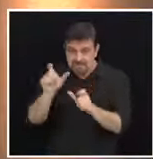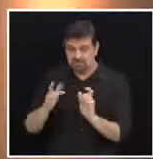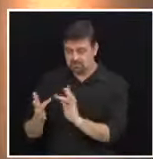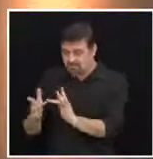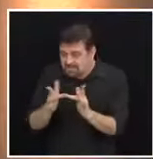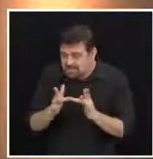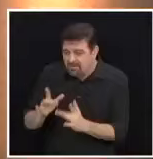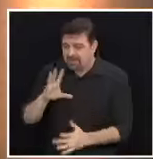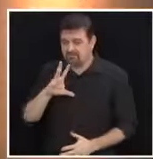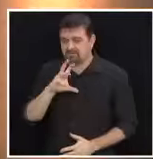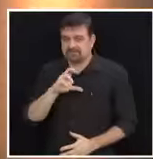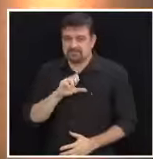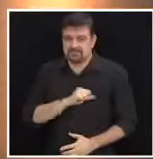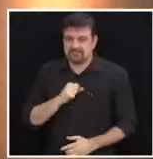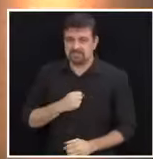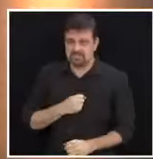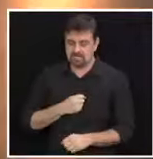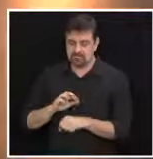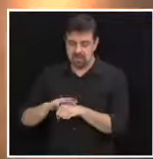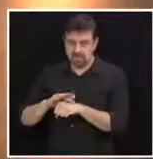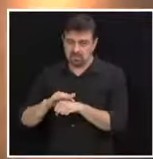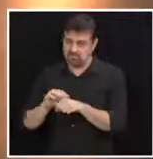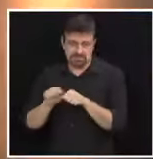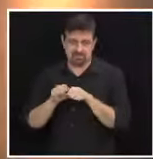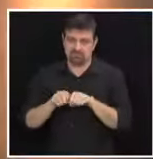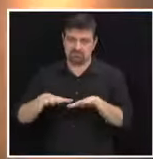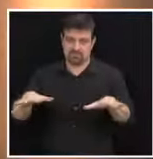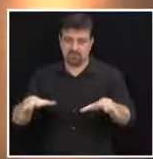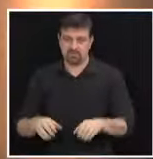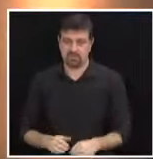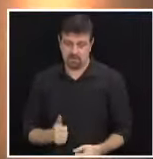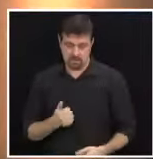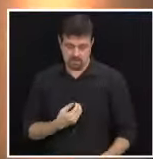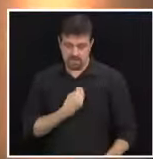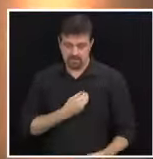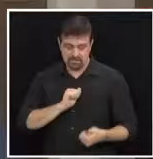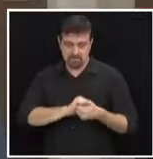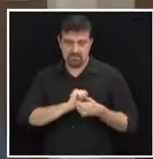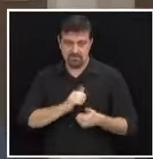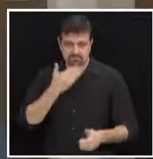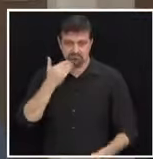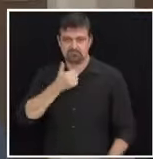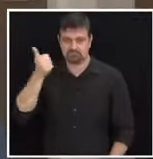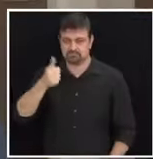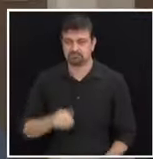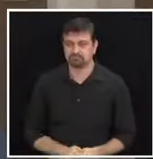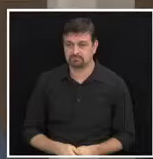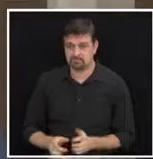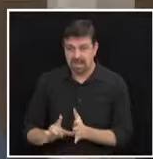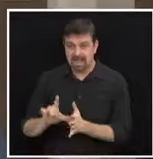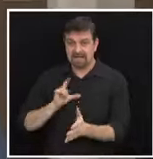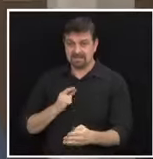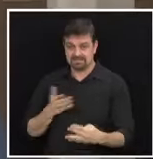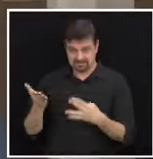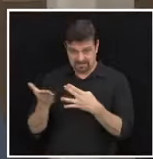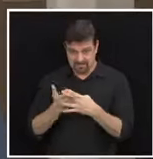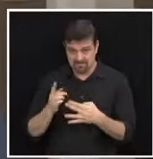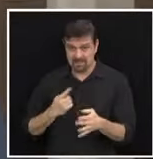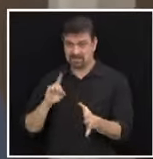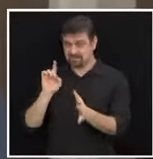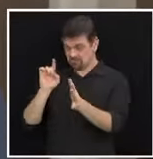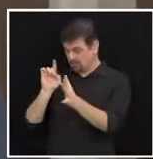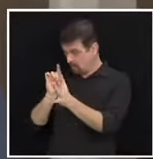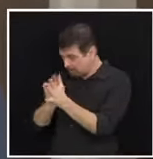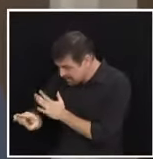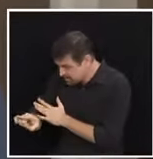com você, que se relaciona com você, além de garantir melhor a sua qualidade de vida. E antes da gente encerrar esse bloco, eu queria fazer mais uma pergunta,